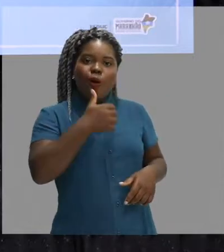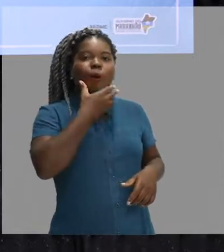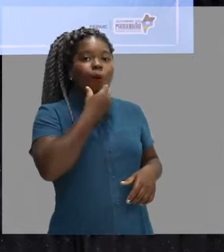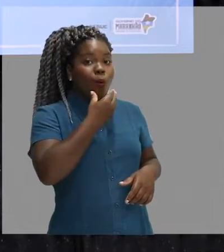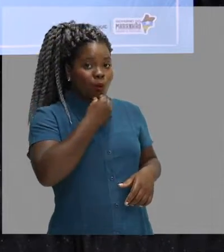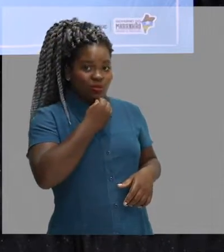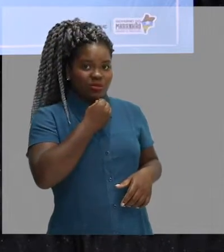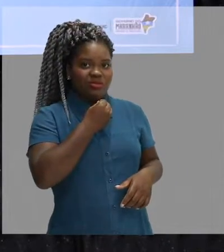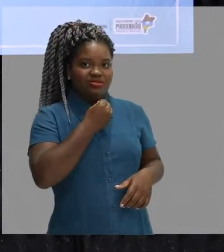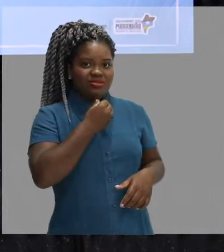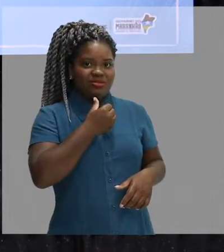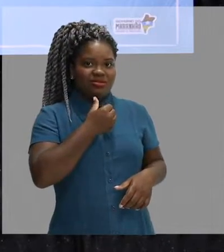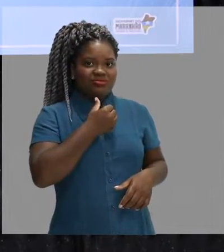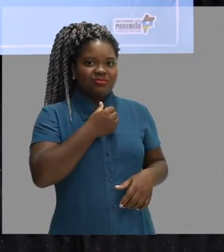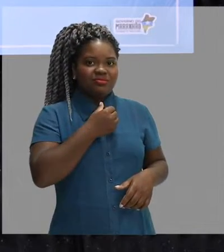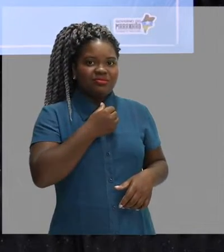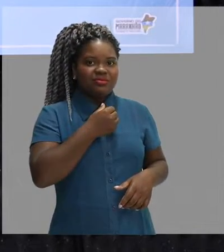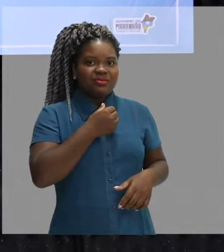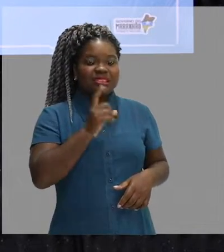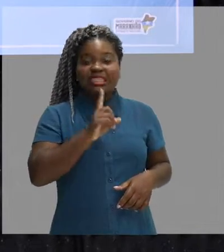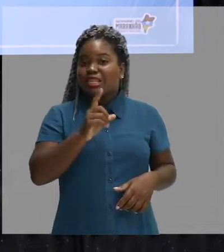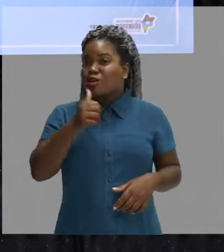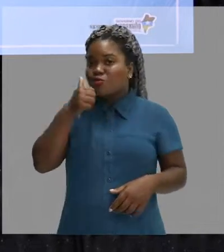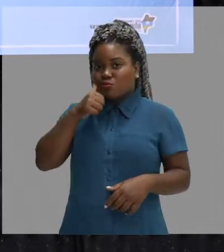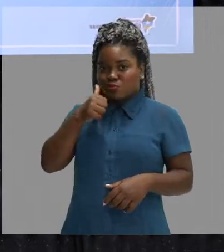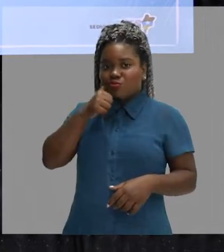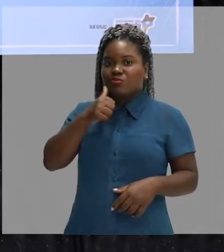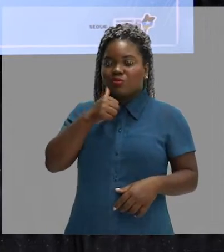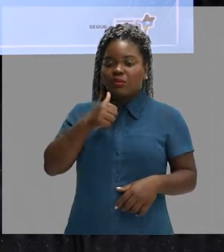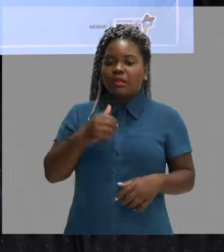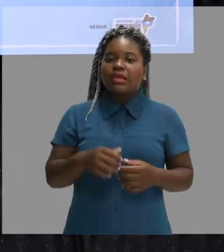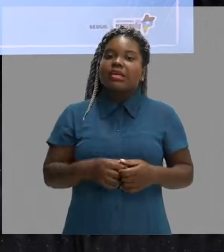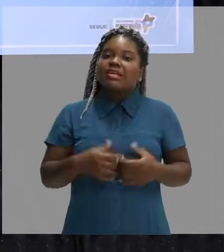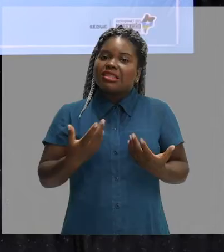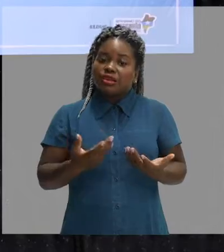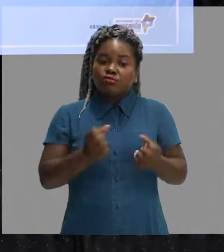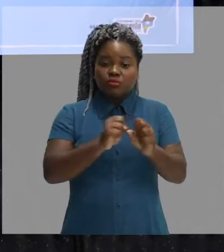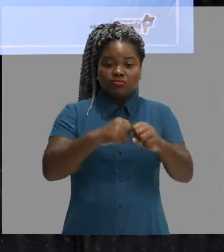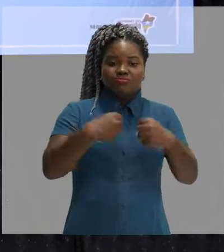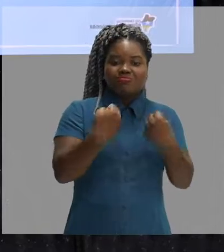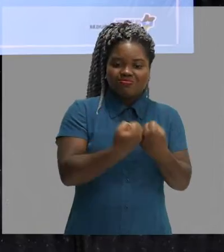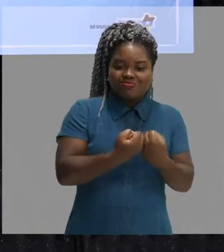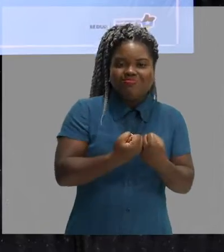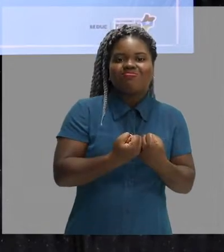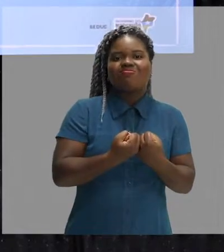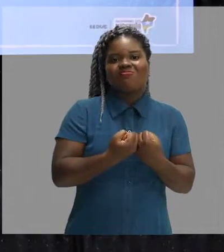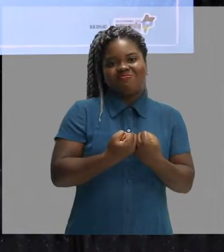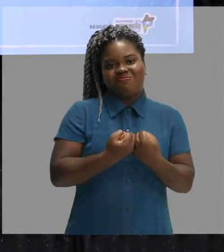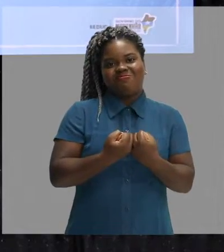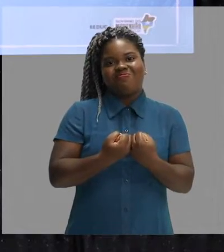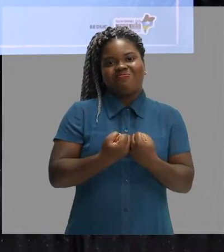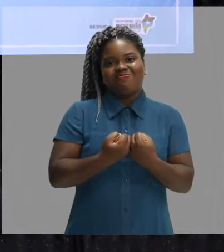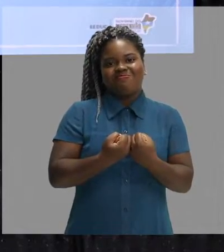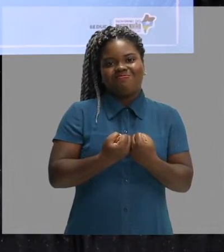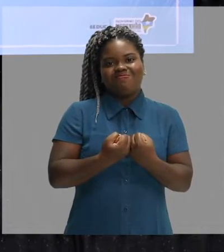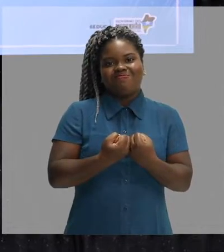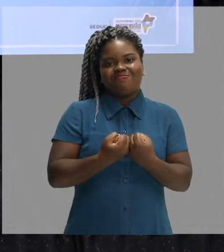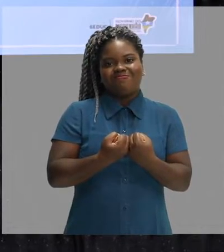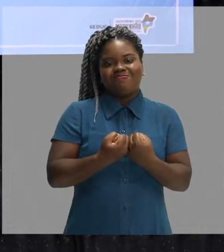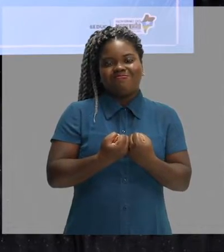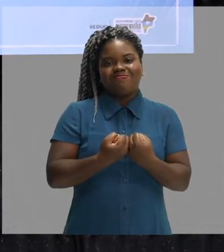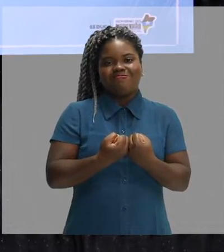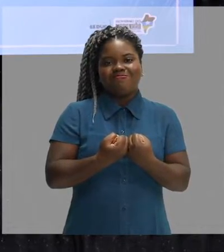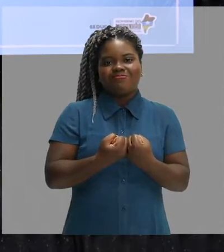uma construção social, histórica, cultural que prioriza muitas vezes o ser masculino. E com o passar